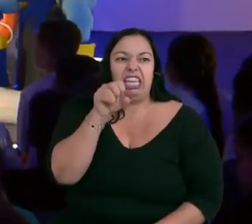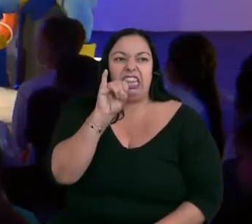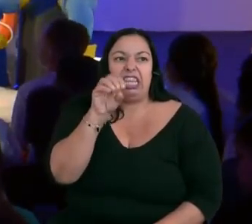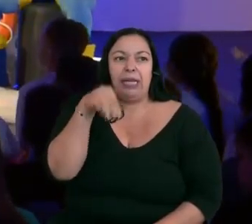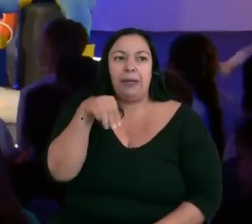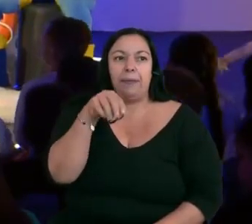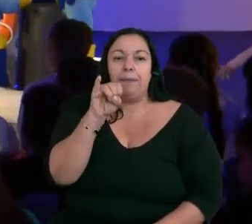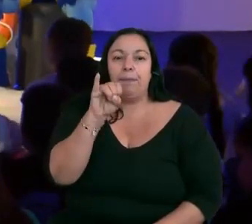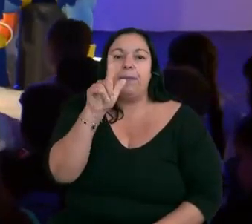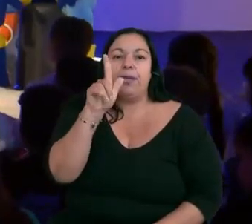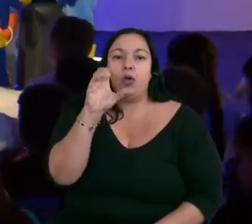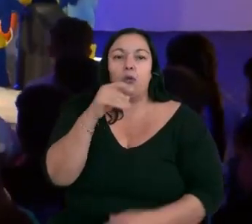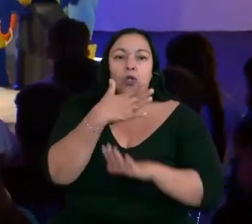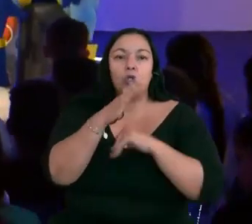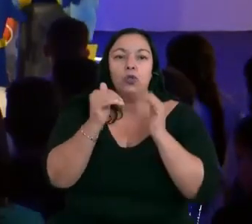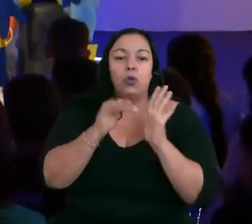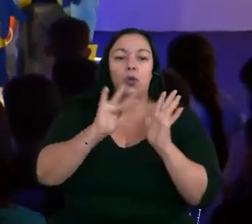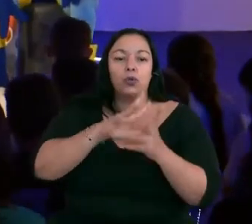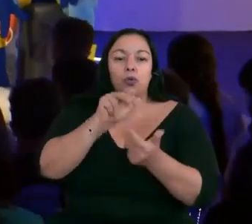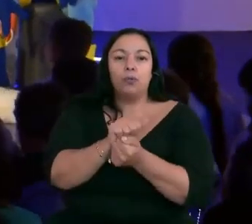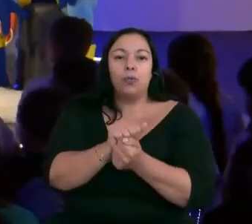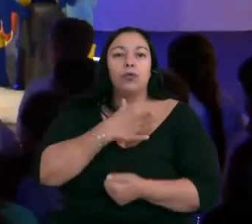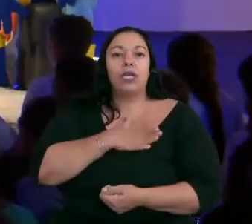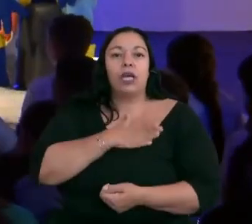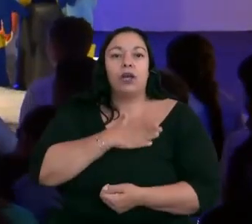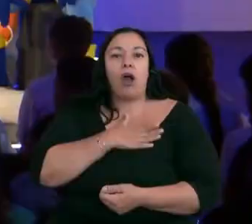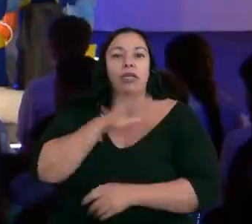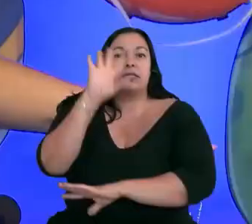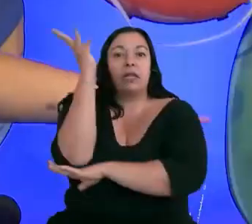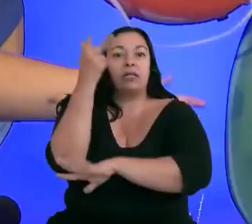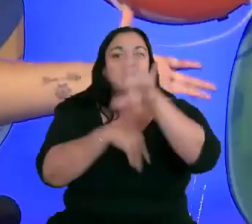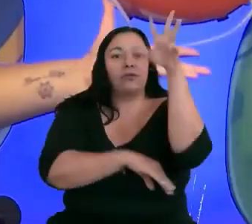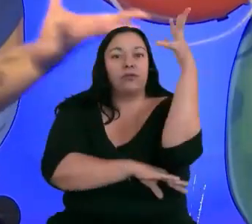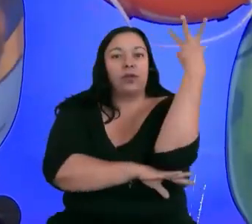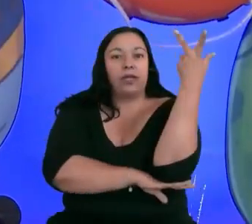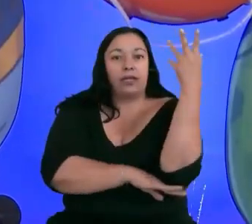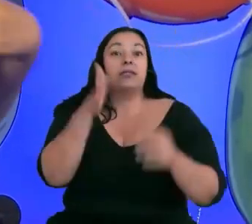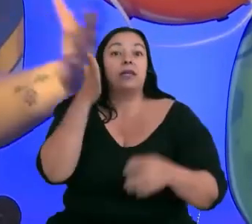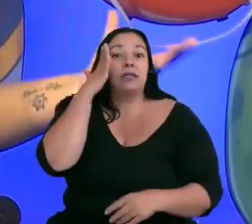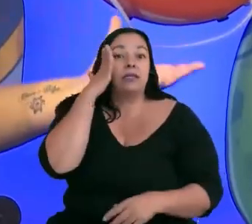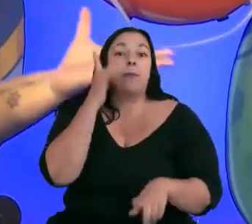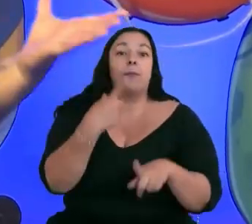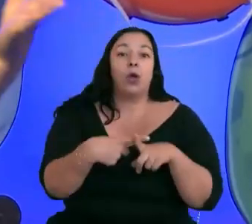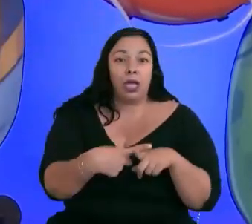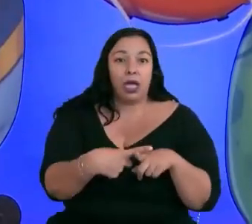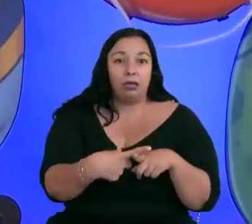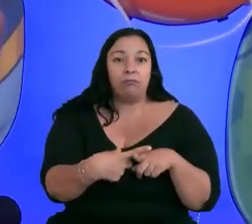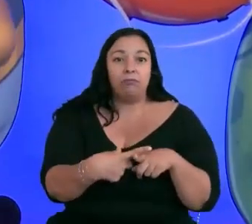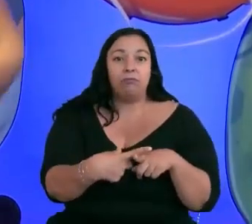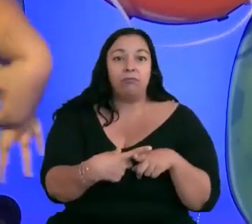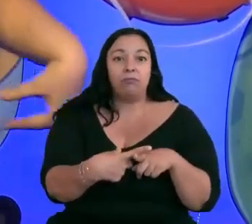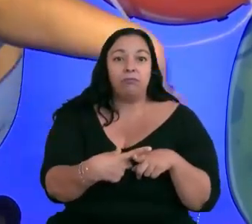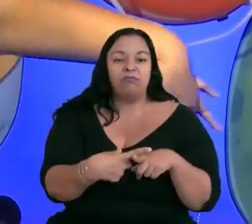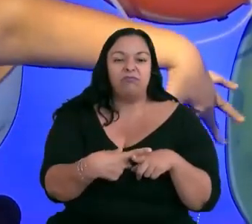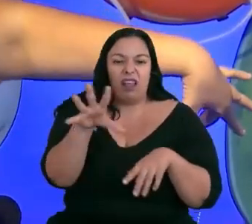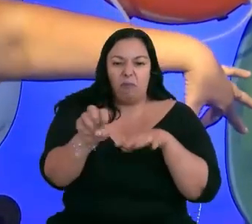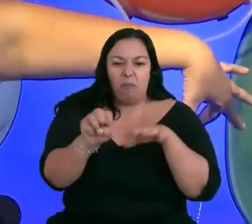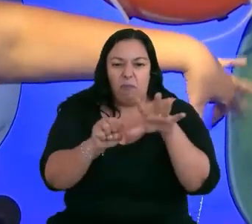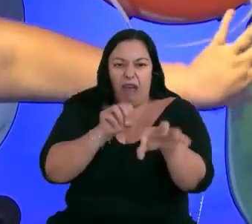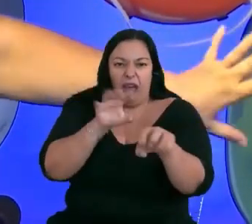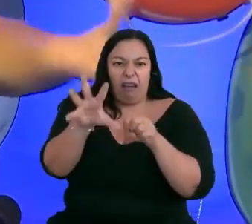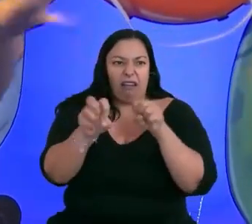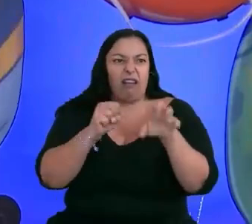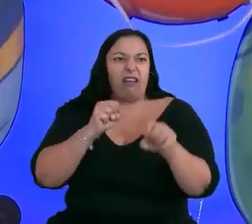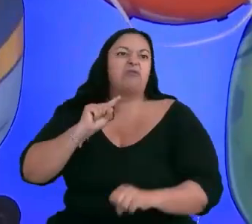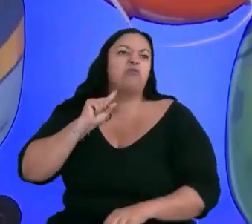mundo que gosta da natureza. Sabe por quê? Porque ele atrai sujeira. Aonde ele